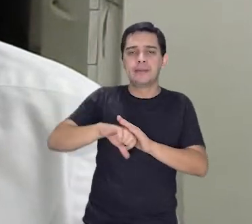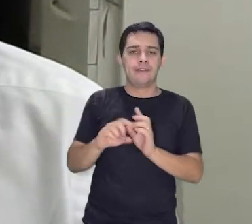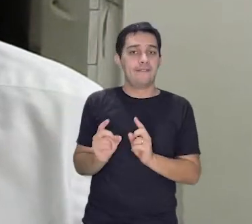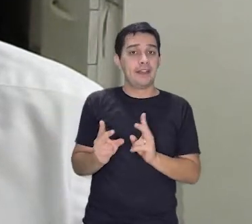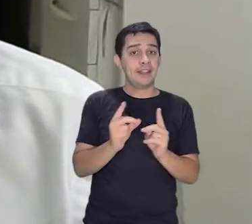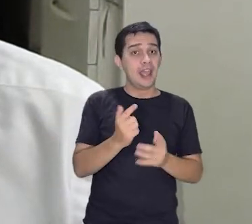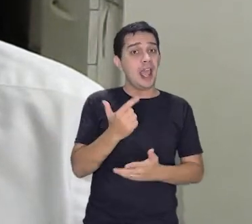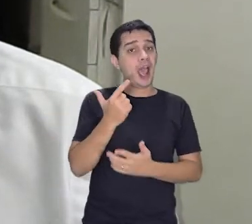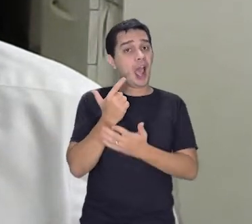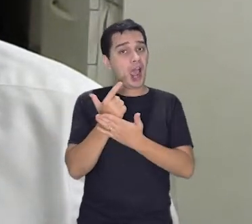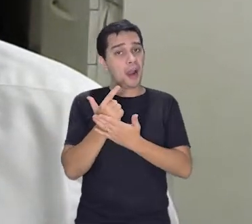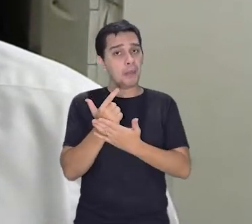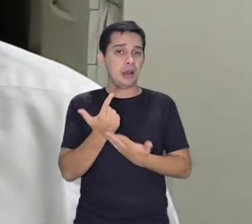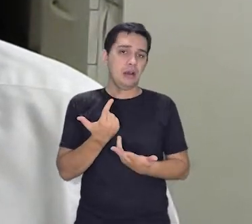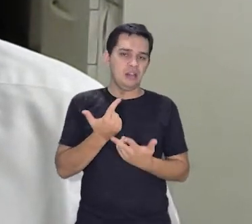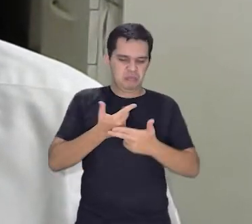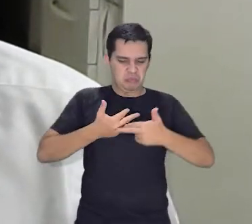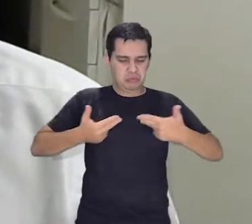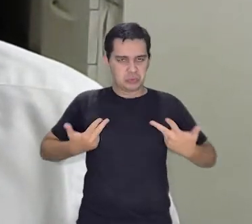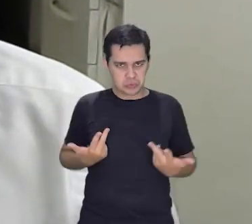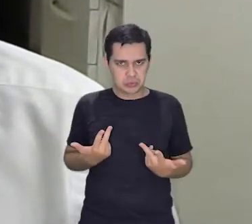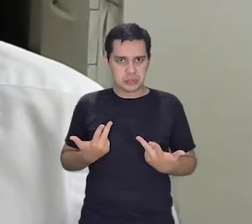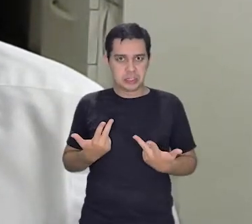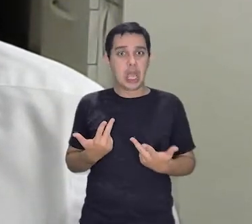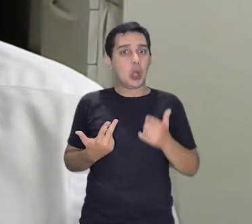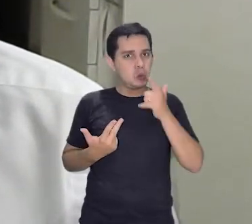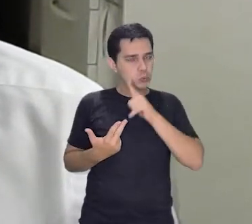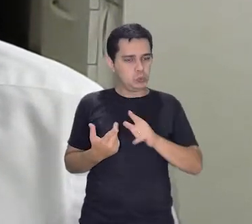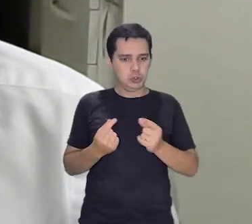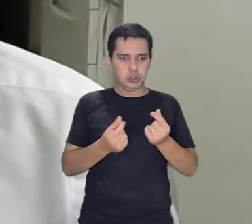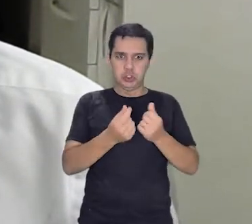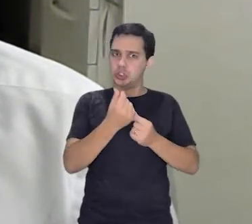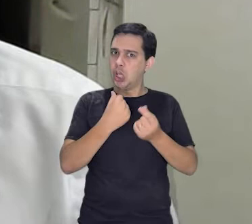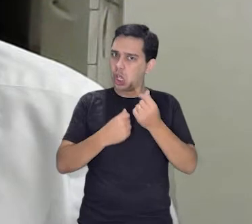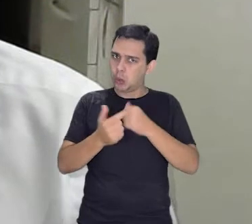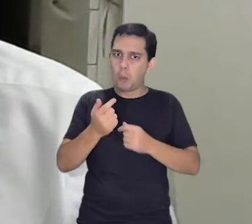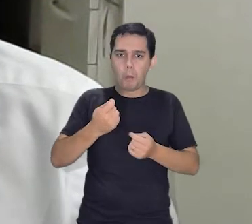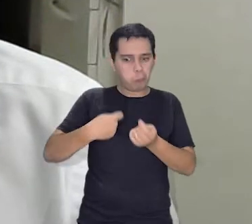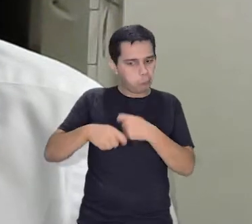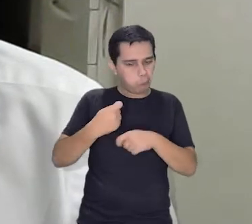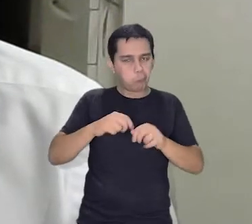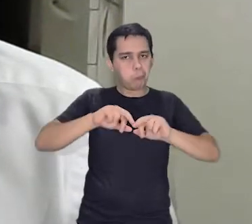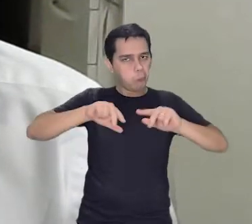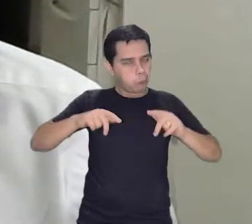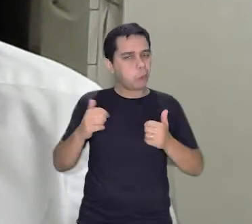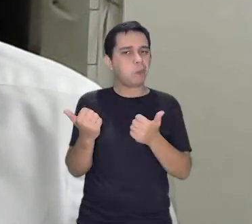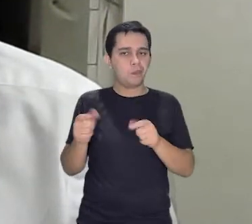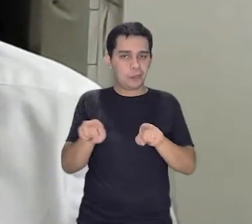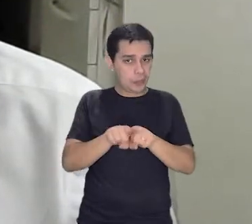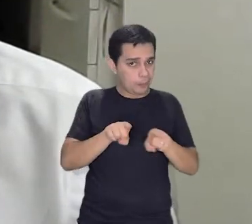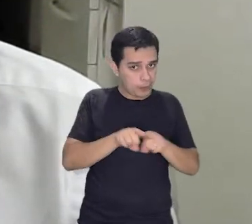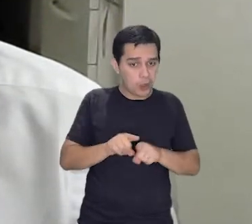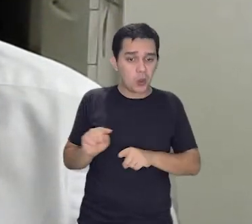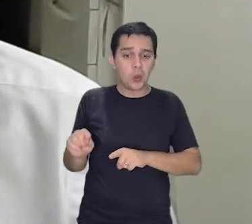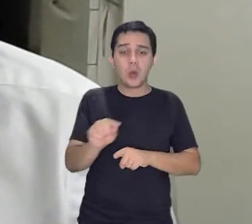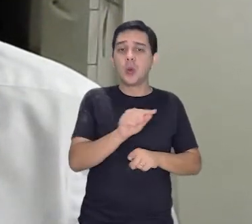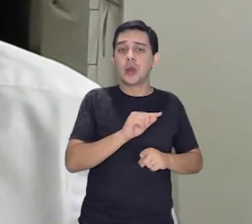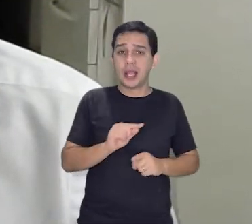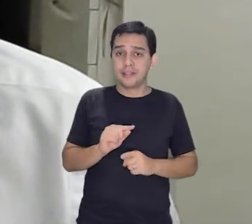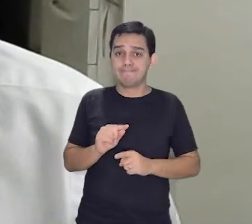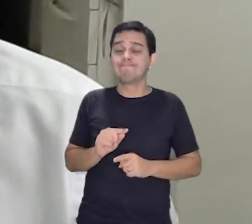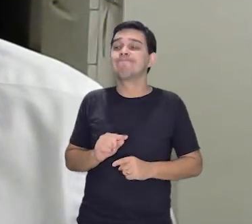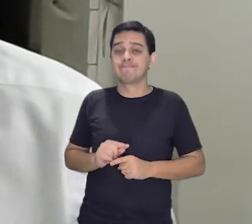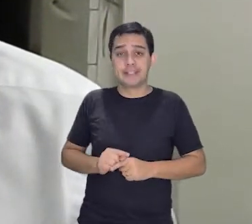uma atividade que movimentava uma quantia absolutamente relevante de valores, e também valores recebidos